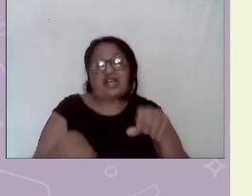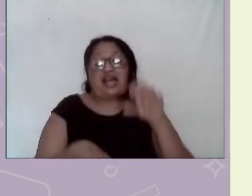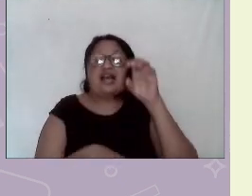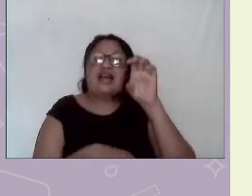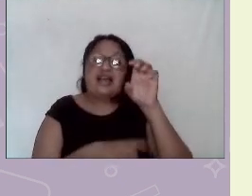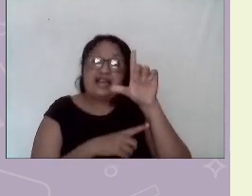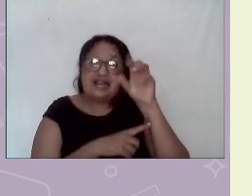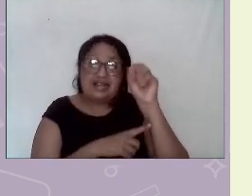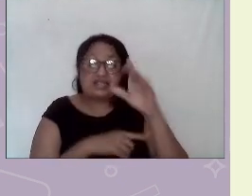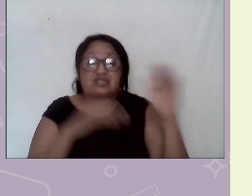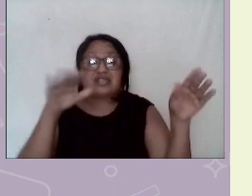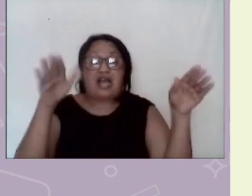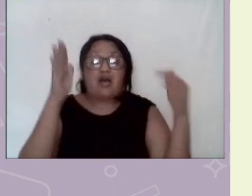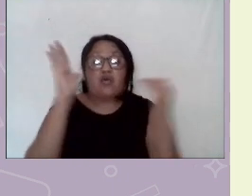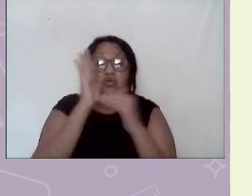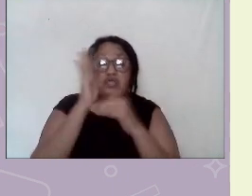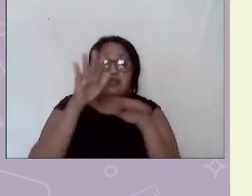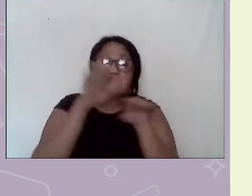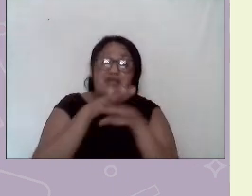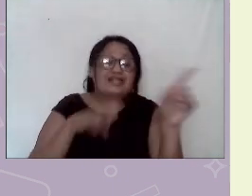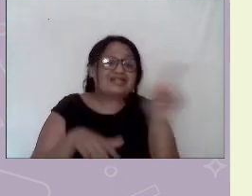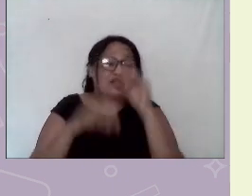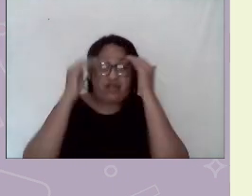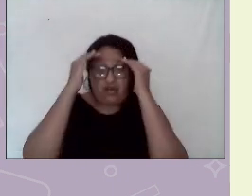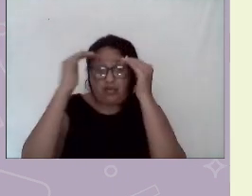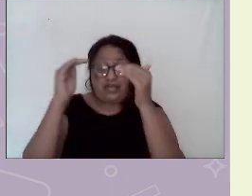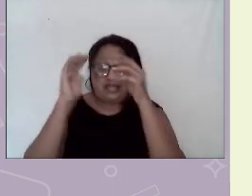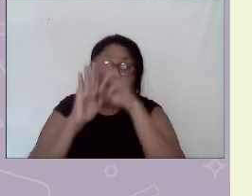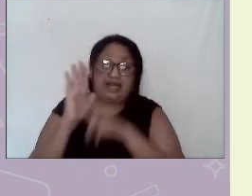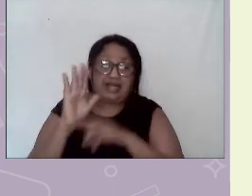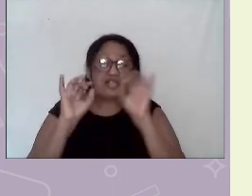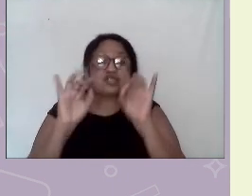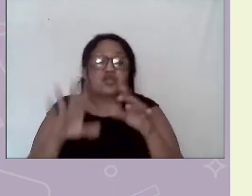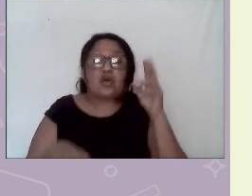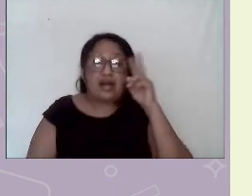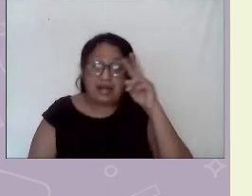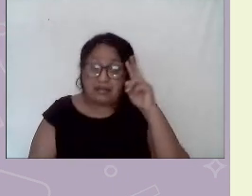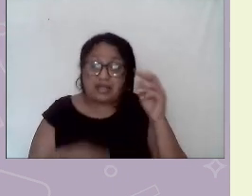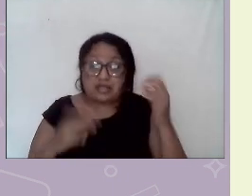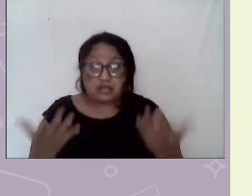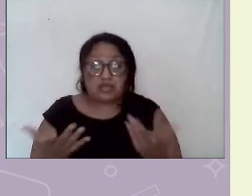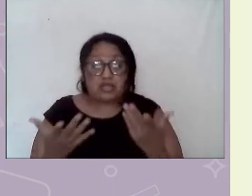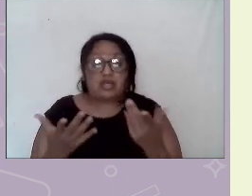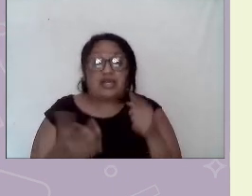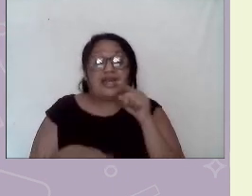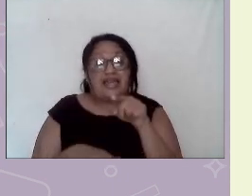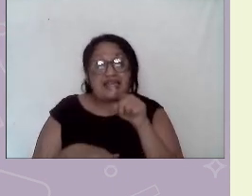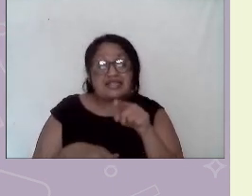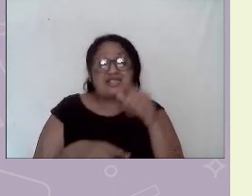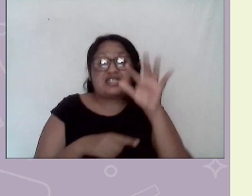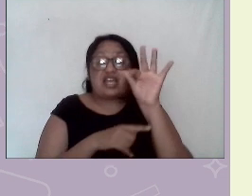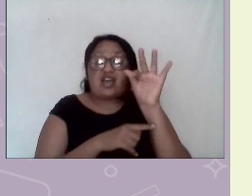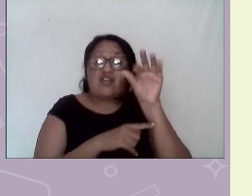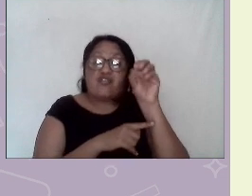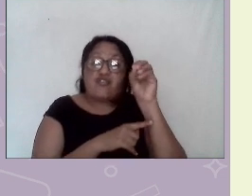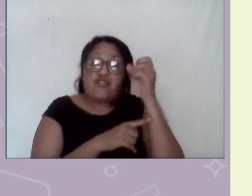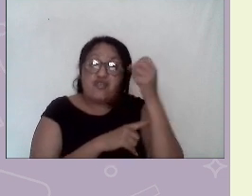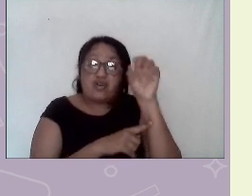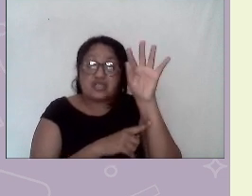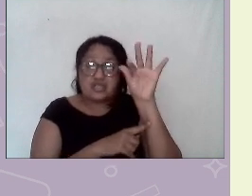camada e não vai obedecer a regra do octeto só lembrando aqui esse fósforo que tem